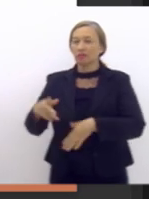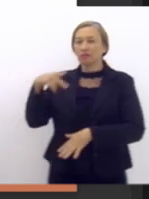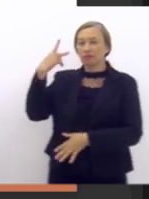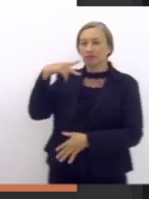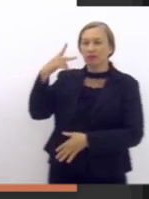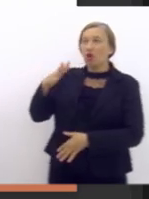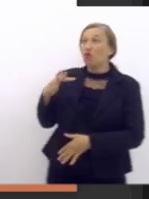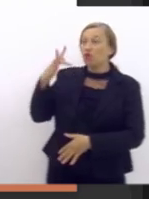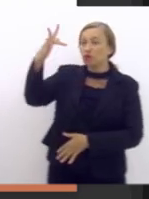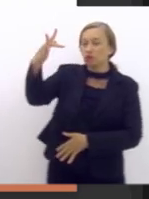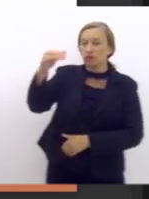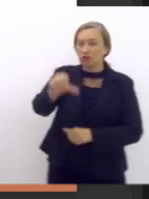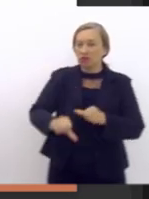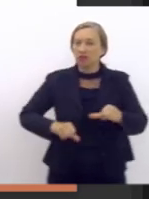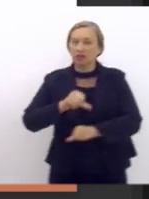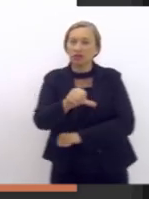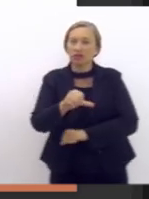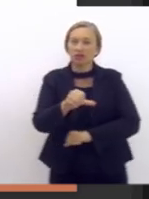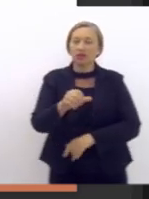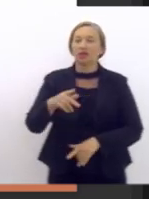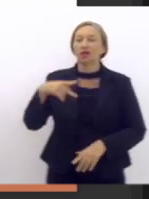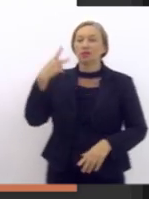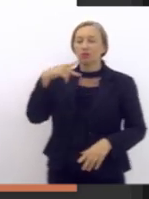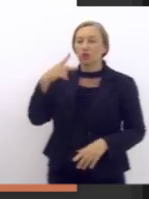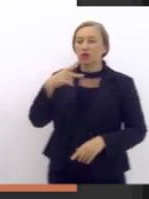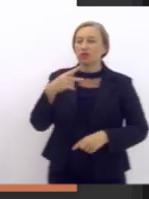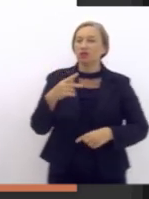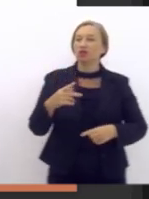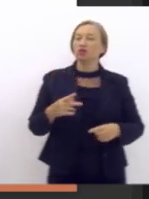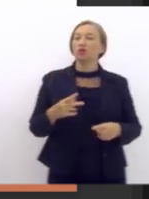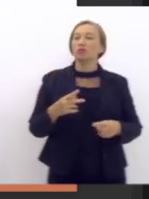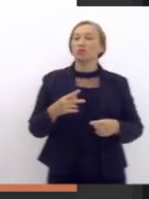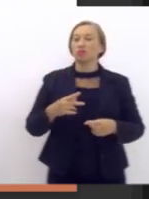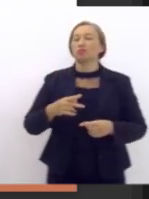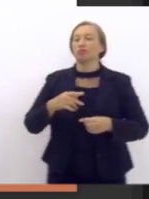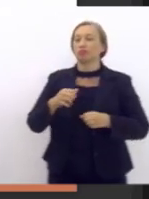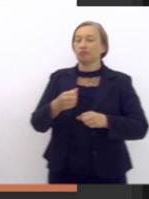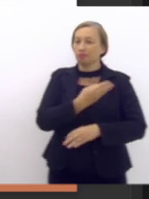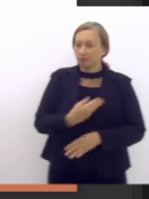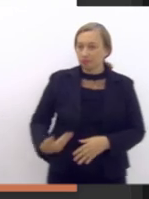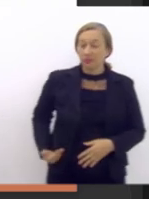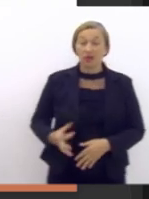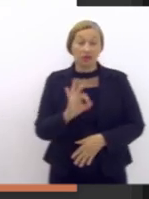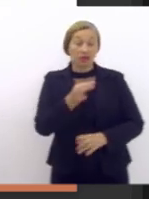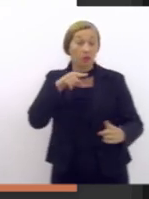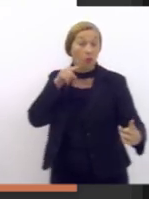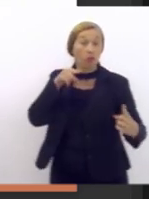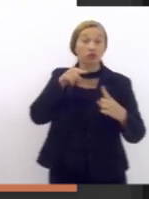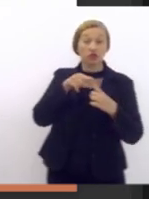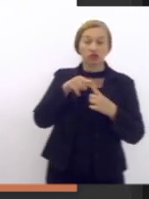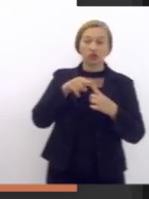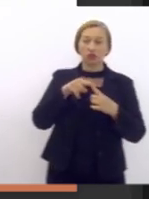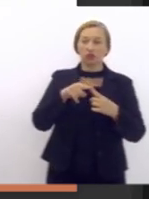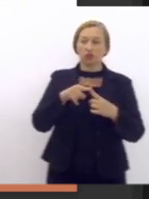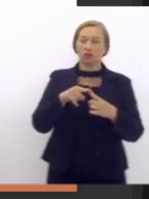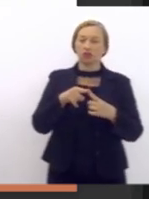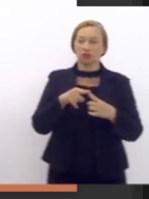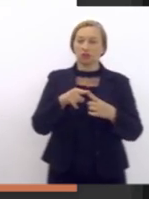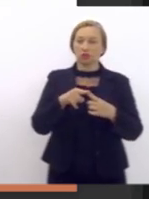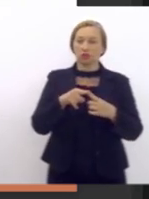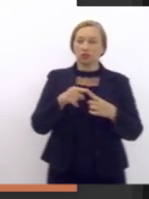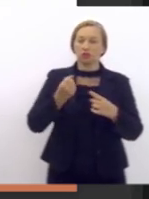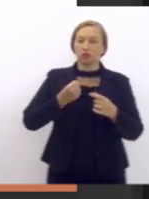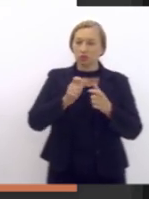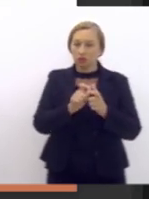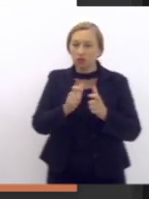se transformarem em políticas públicas, em ações afirmativas que vão ter justamente esse objetivo de aumentar o protagonismo